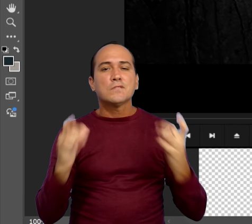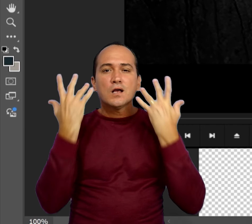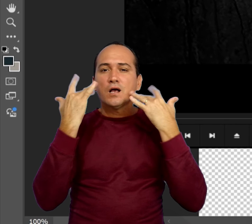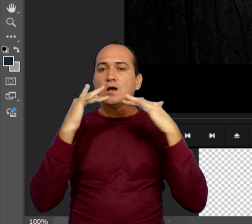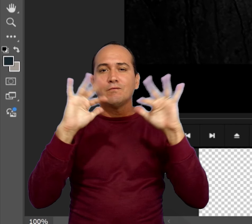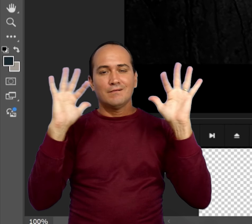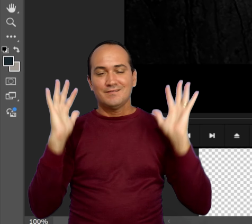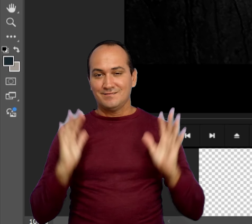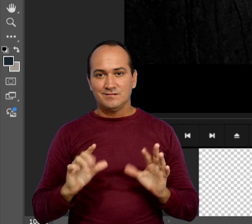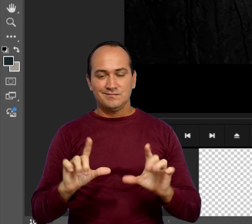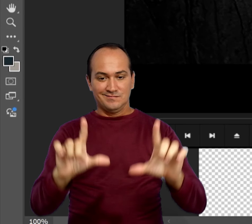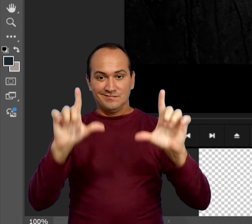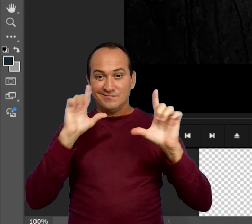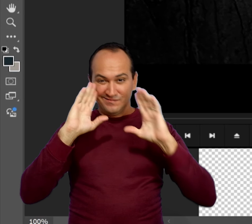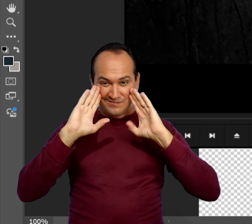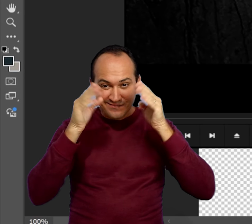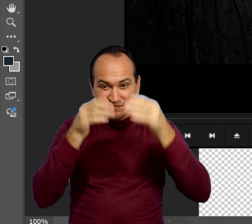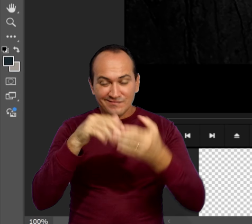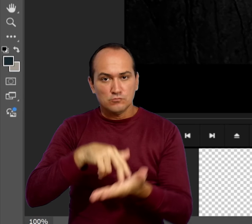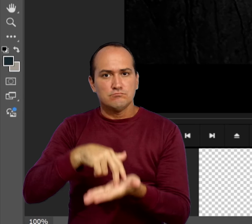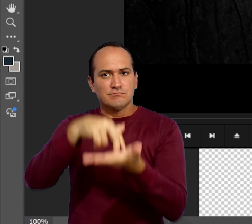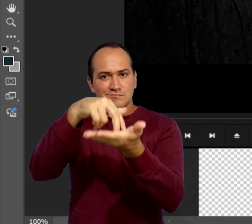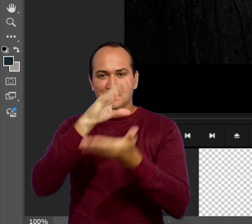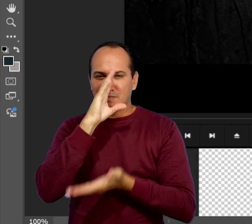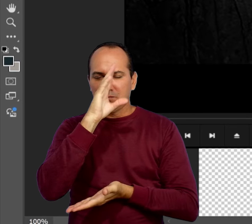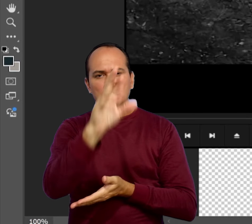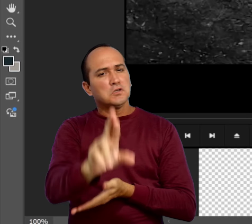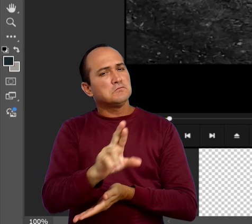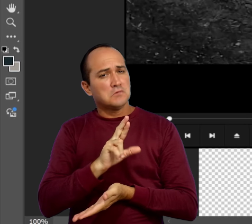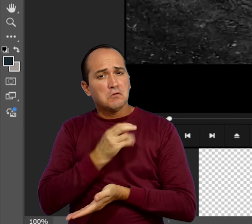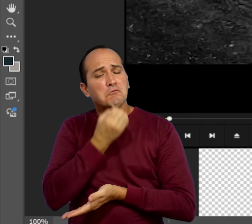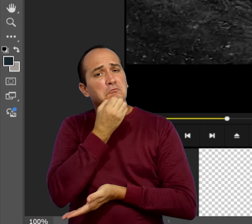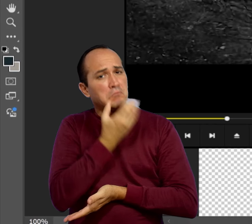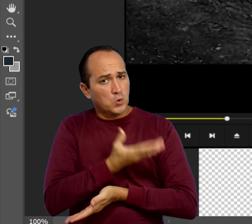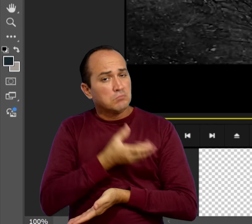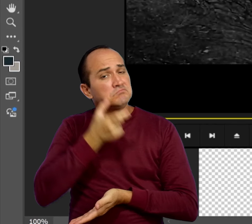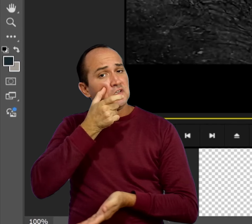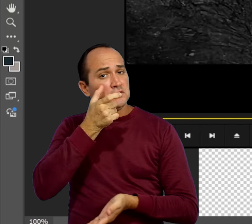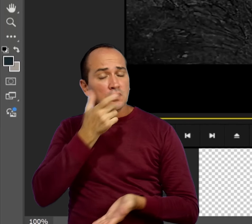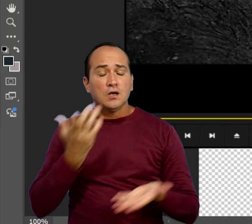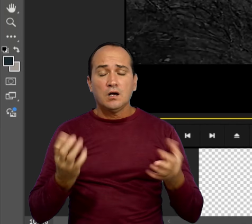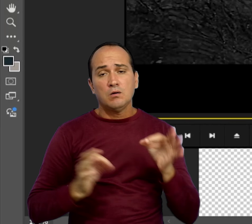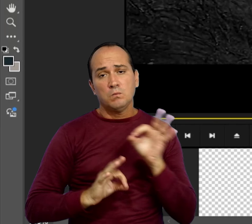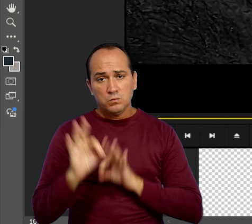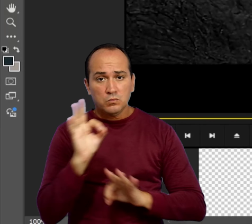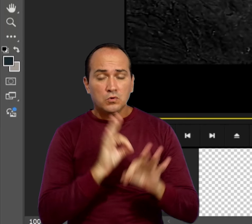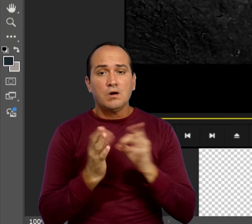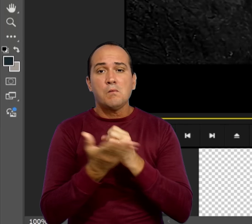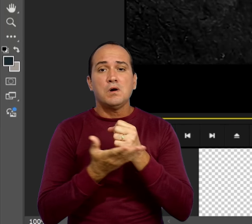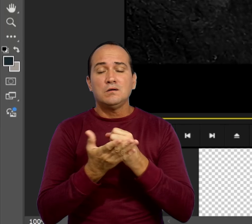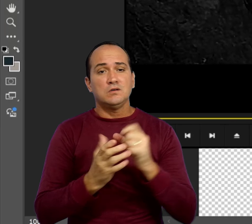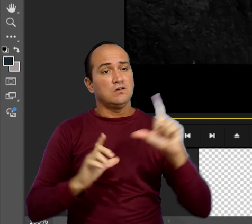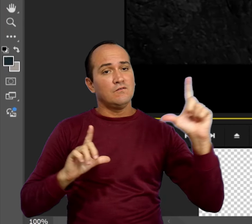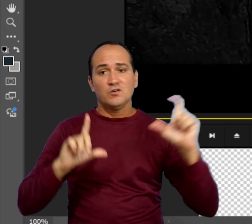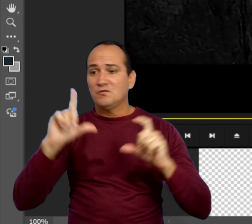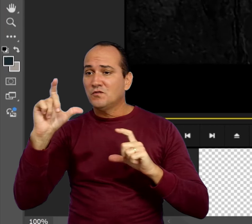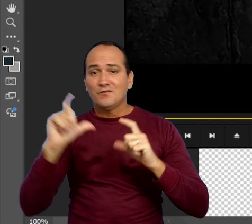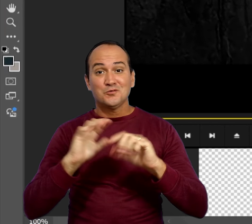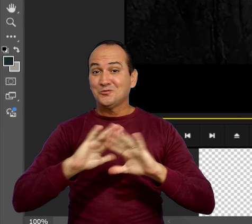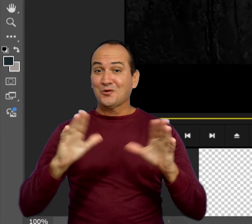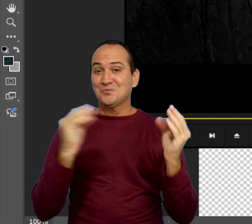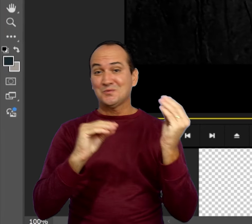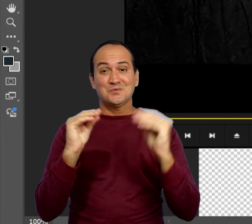mesmo, natural, para destacar a imagem que está ali atrás. Então achei que ficou um resultado bem interessante, que foi construído basicamente a